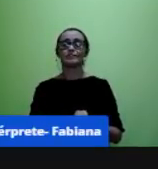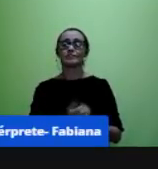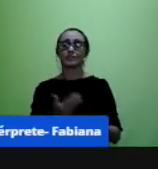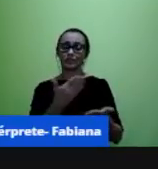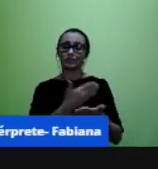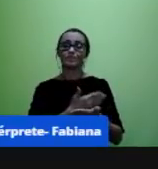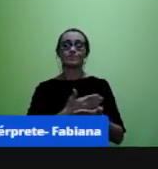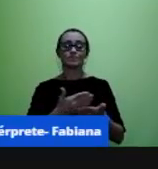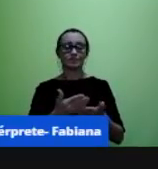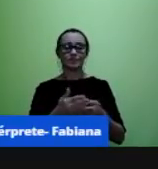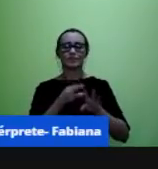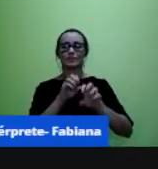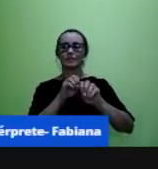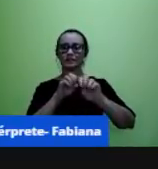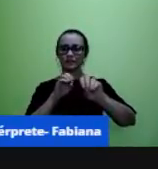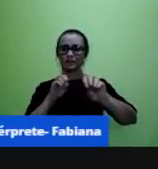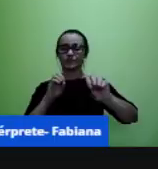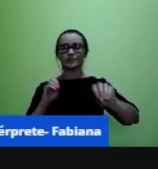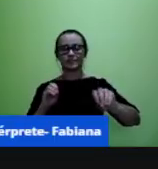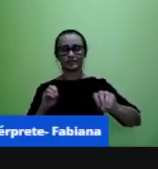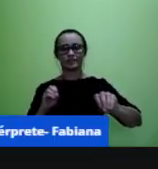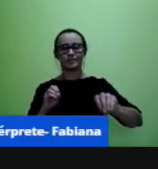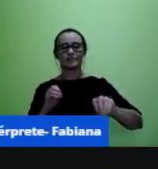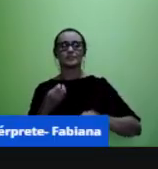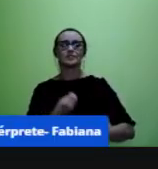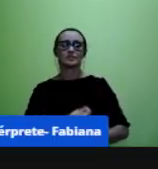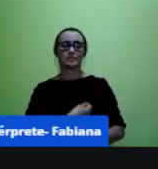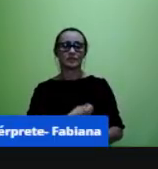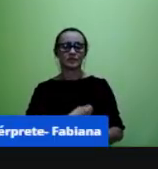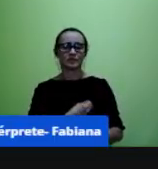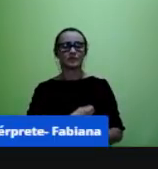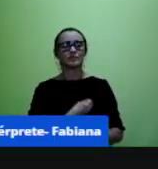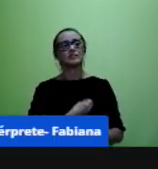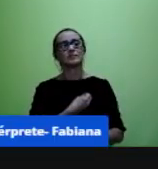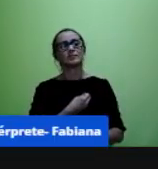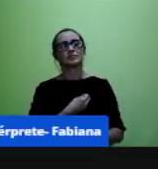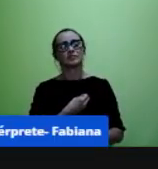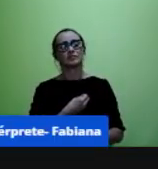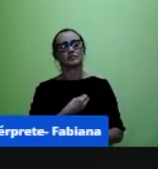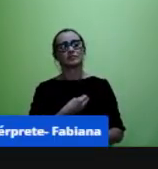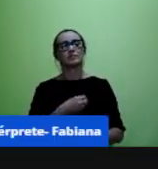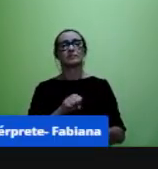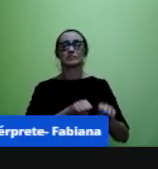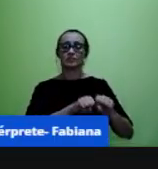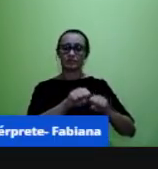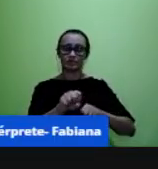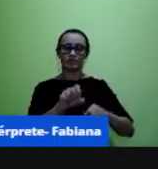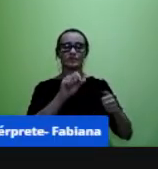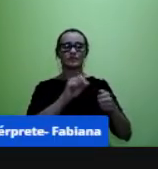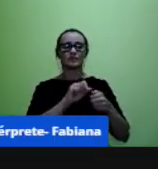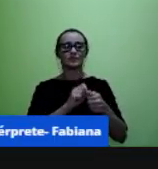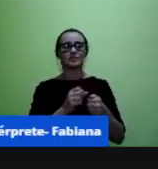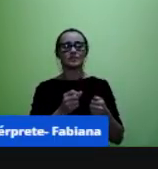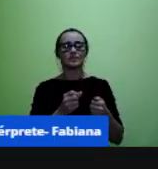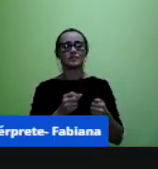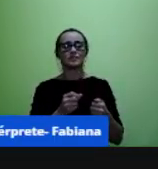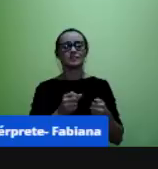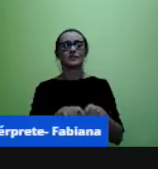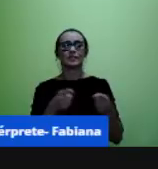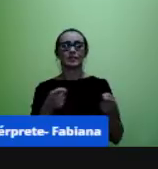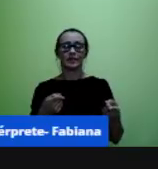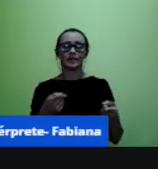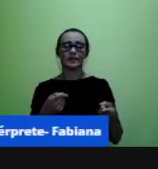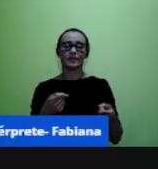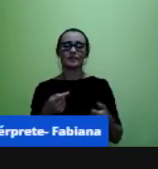Então, fui presencialmente lá, participei das formações, mas é a primeira vez que eu estou atuando por essa